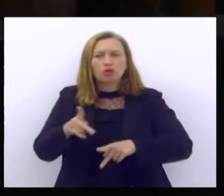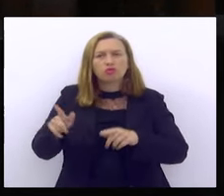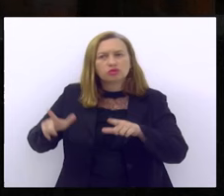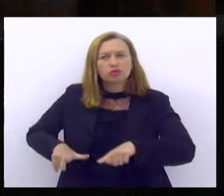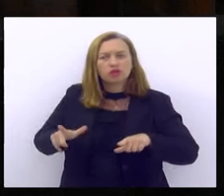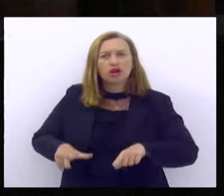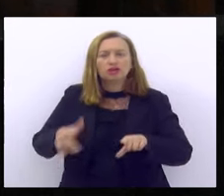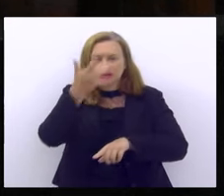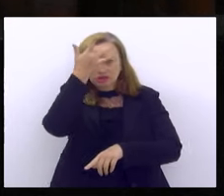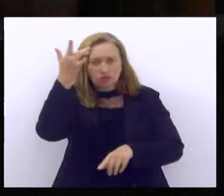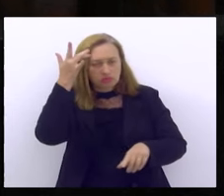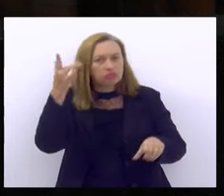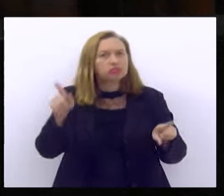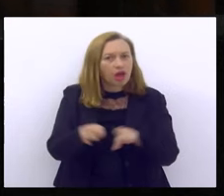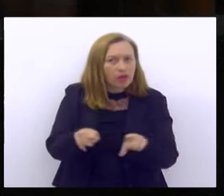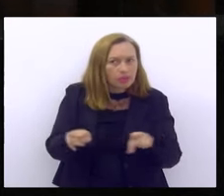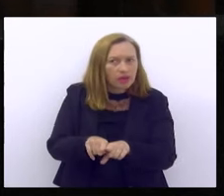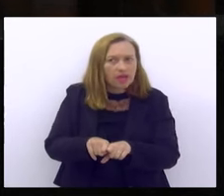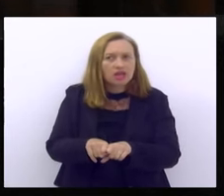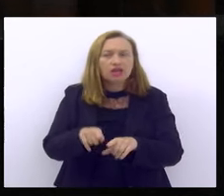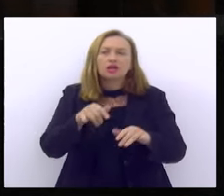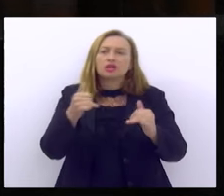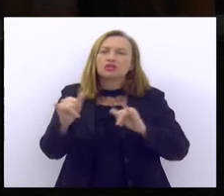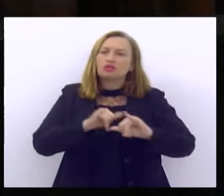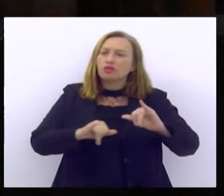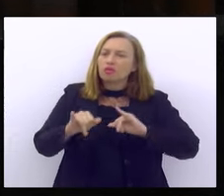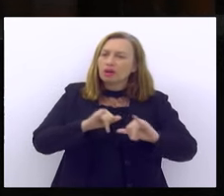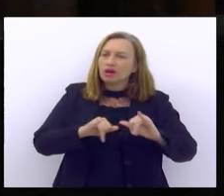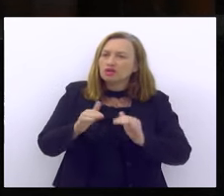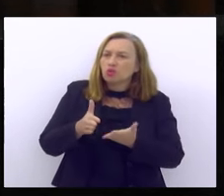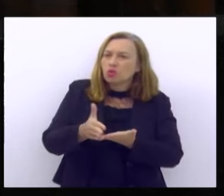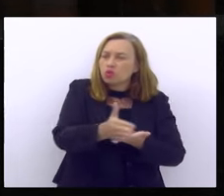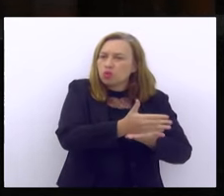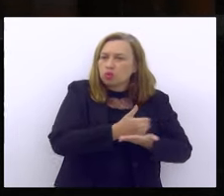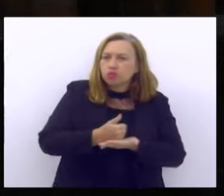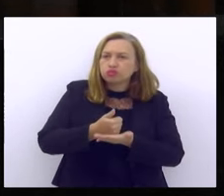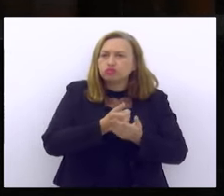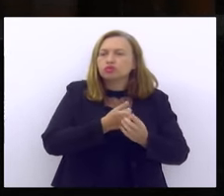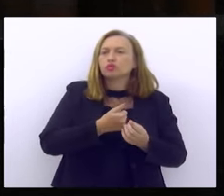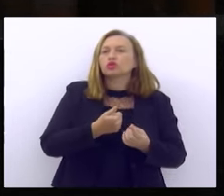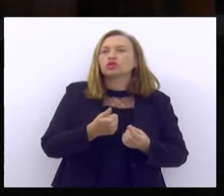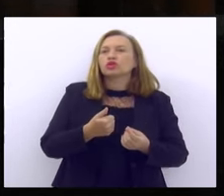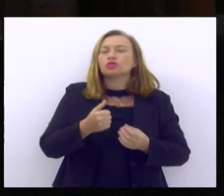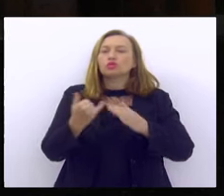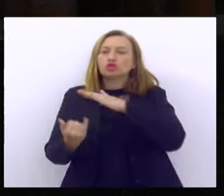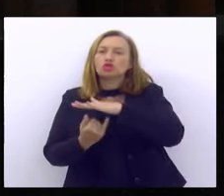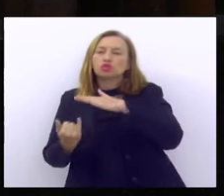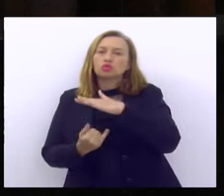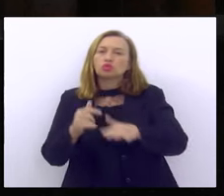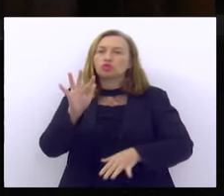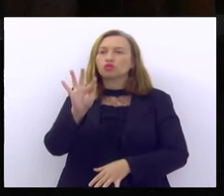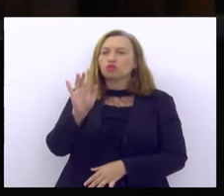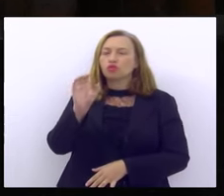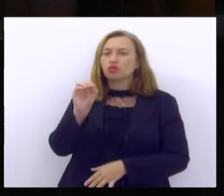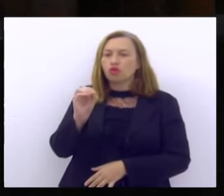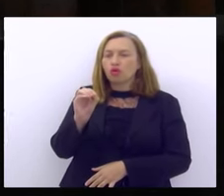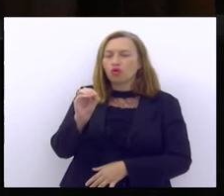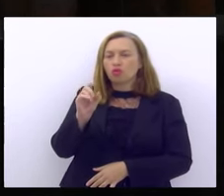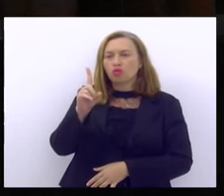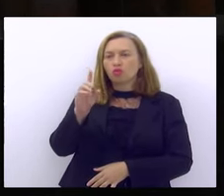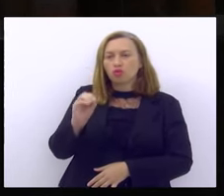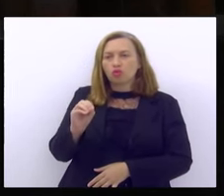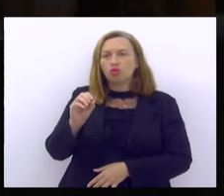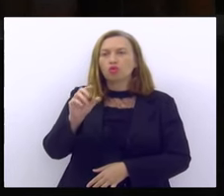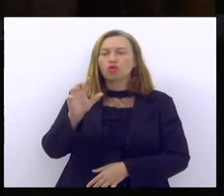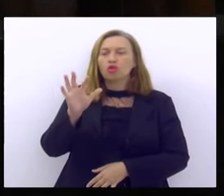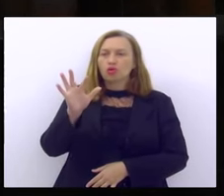saúde mental? A gente pega dados, por exemplo, do Fogo Cruzado, um instituto que produz metodologias importantíssimas